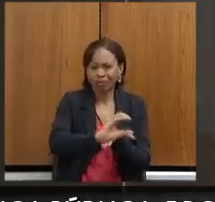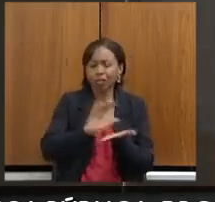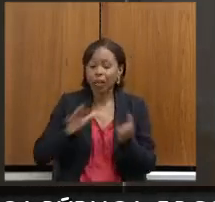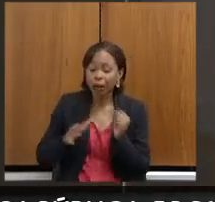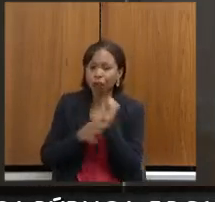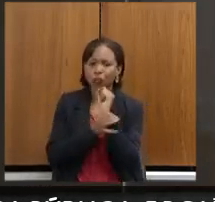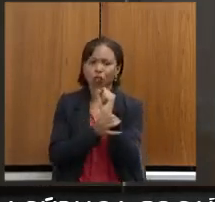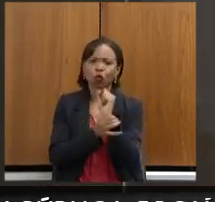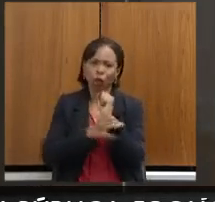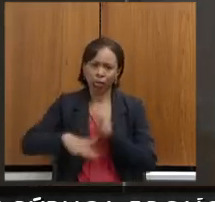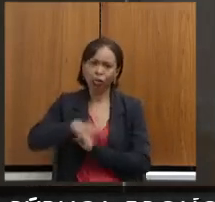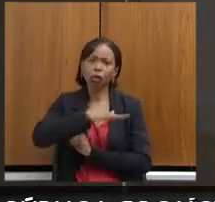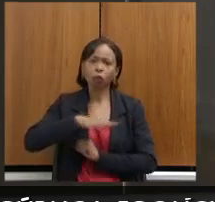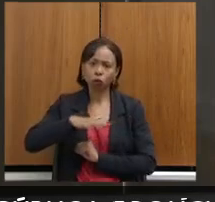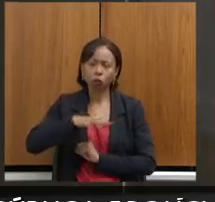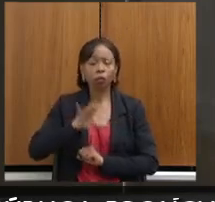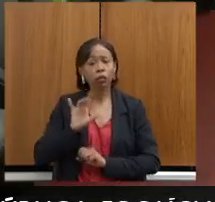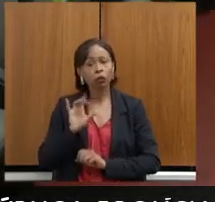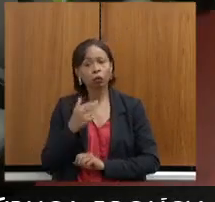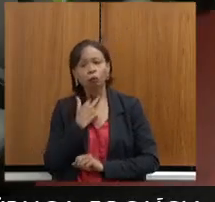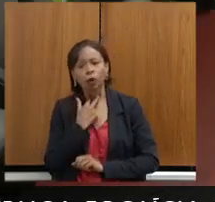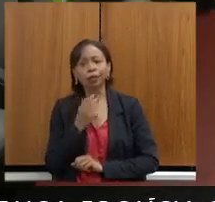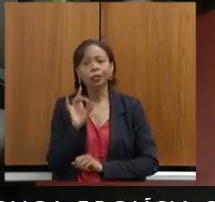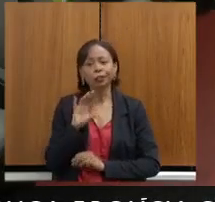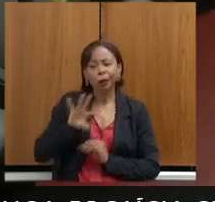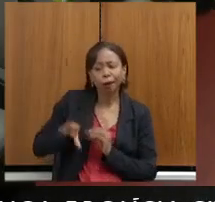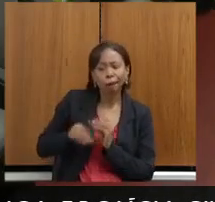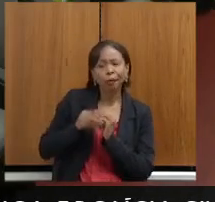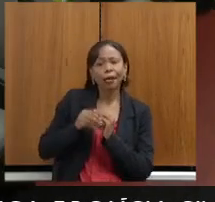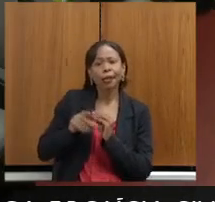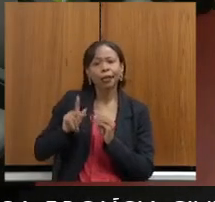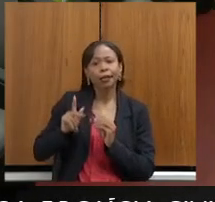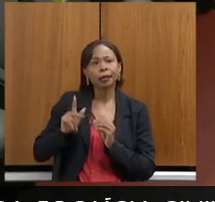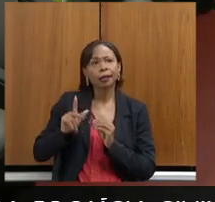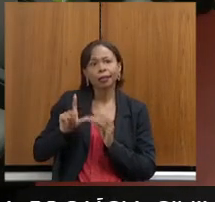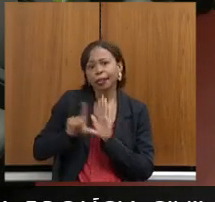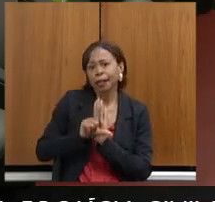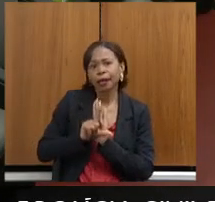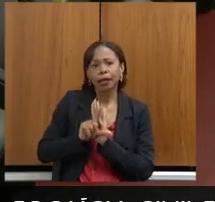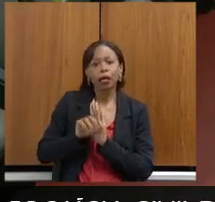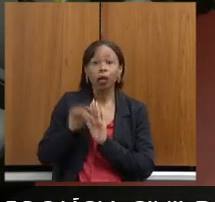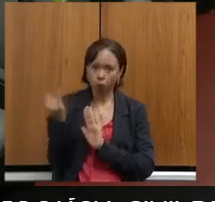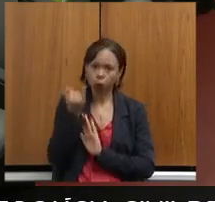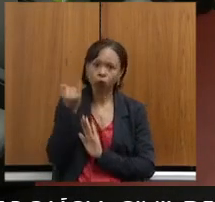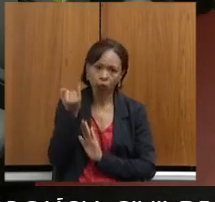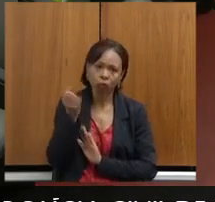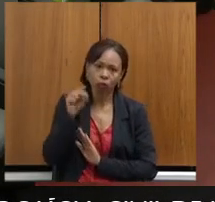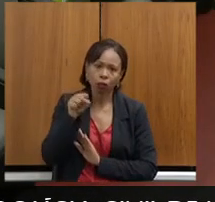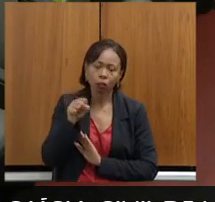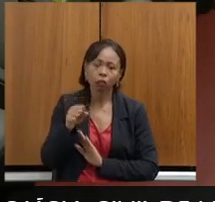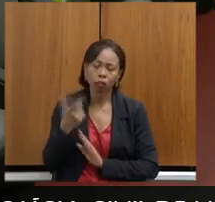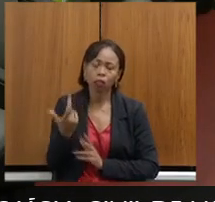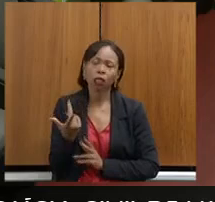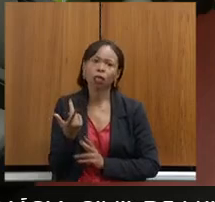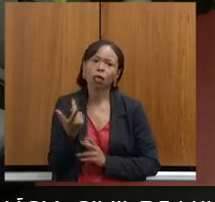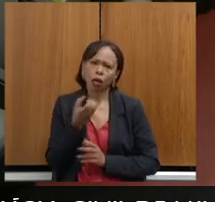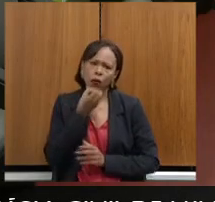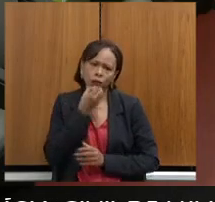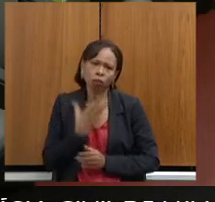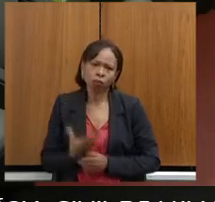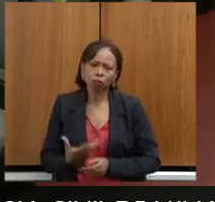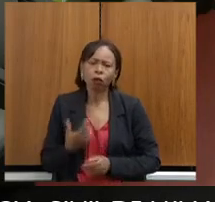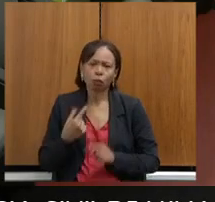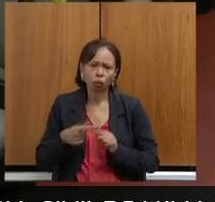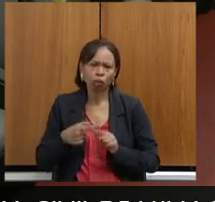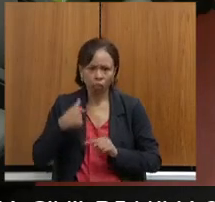de Segurança Pública não ficarmos contando apenas com as emendas parlamentares elas são importantes elas são luta eu fiz